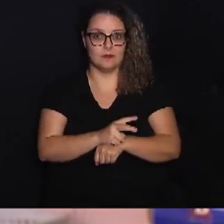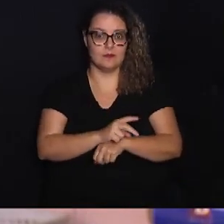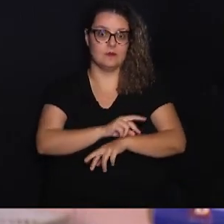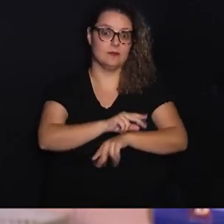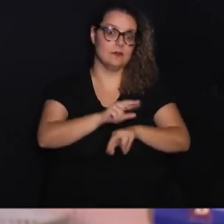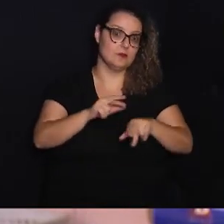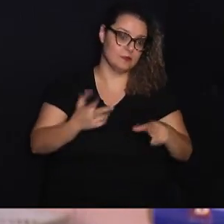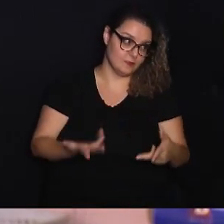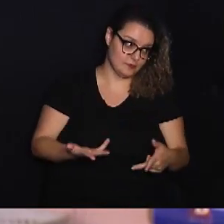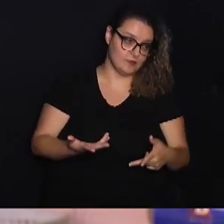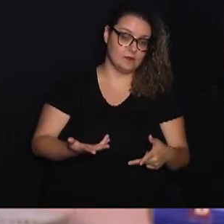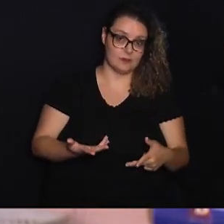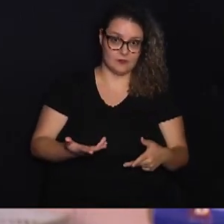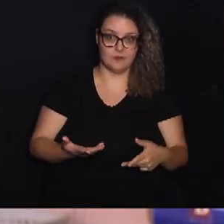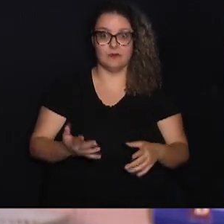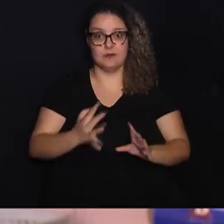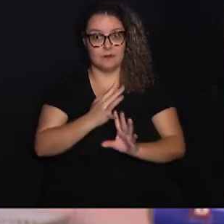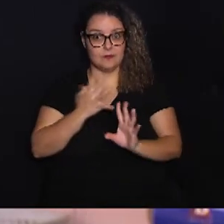iam ter onde